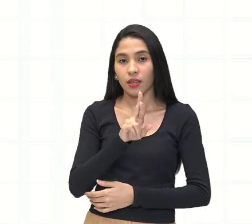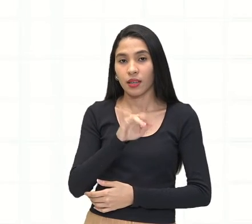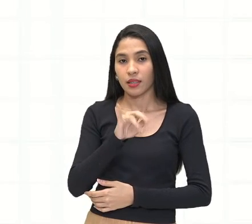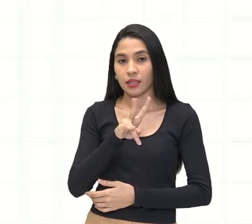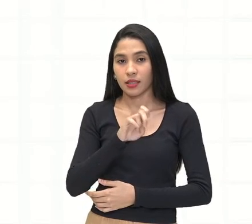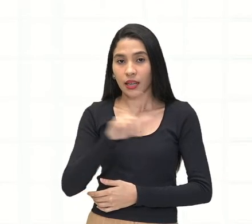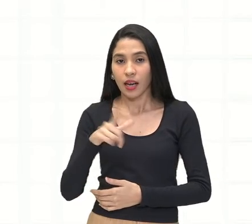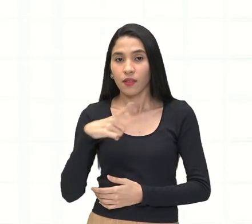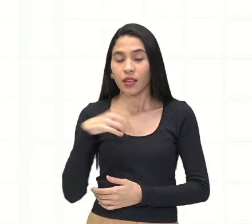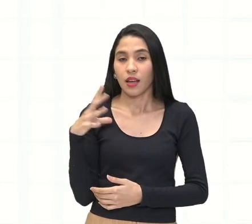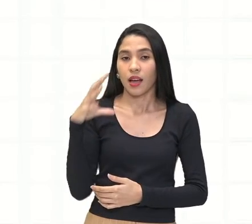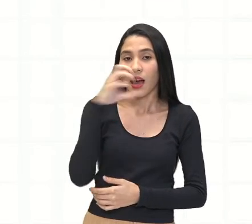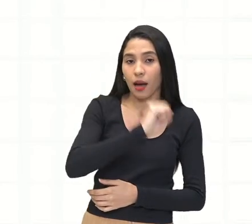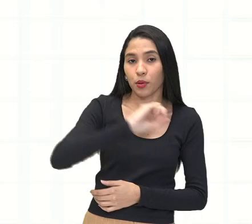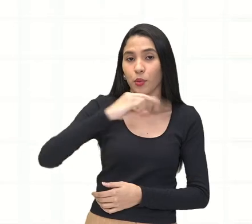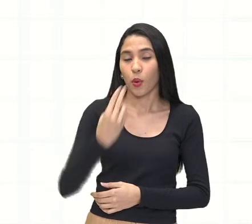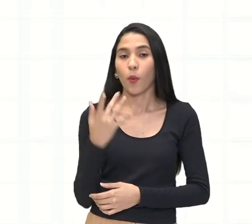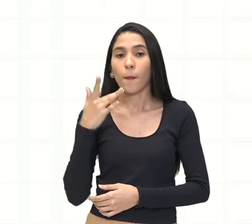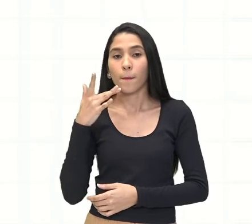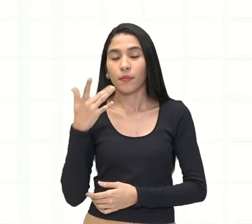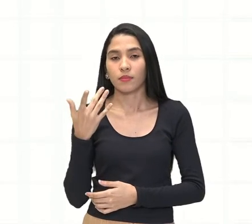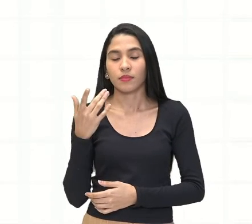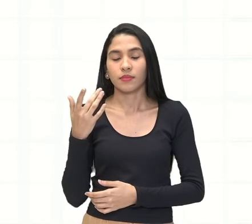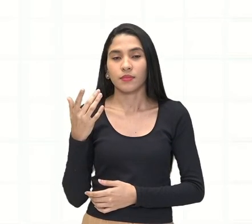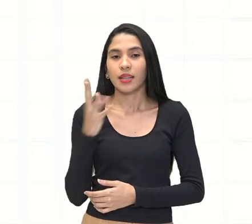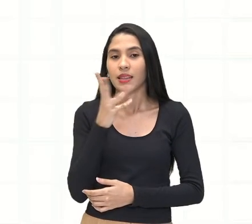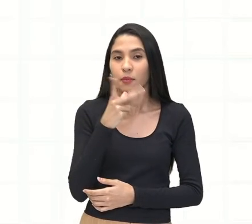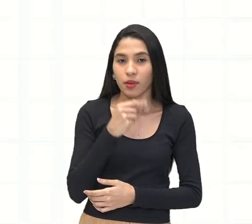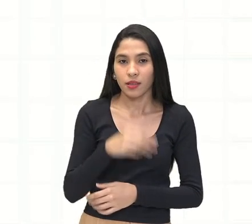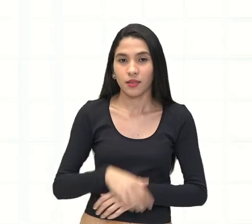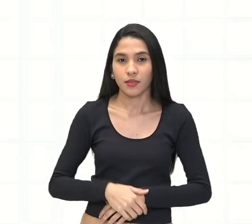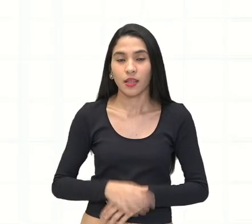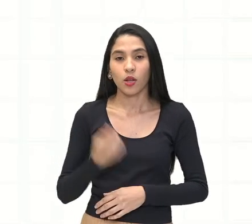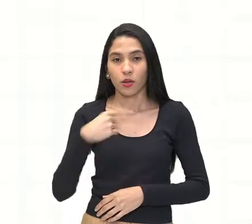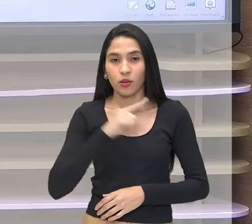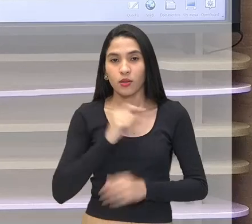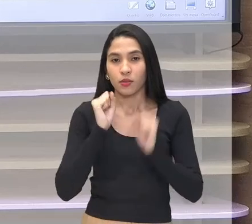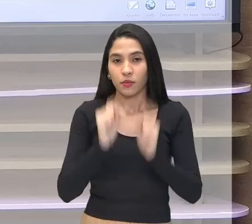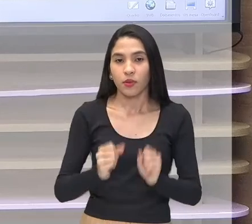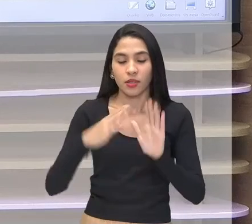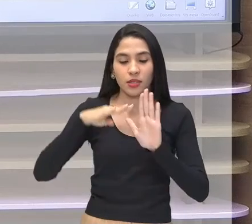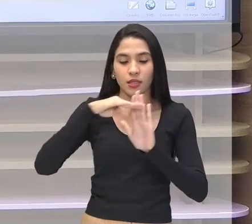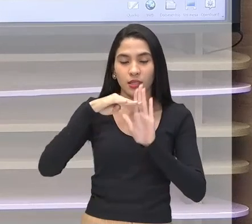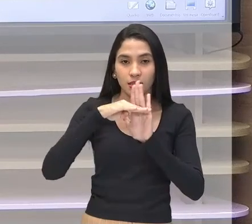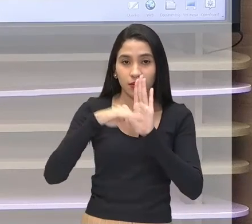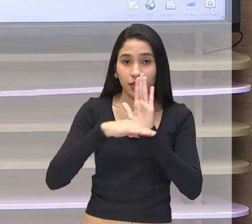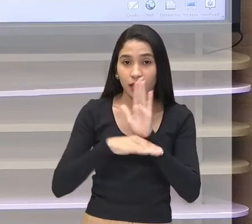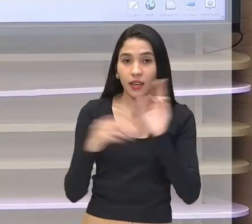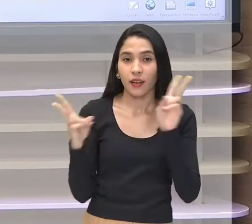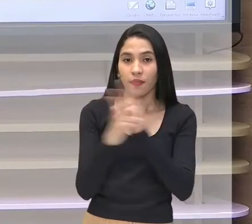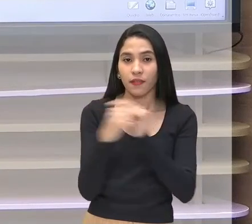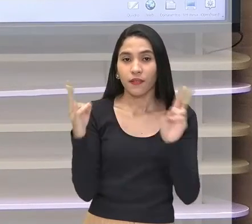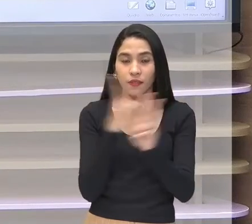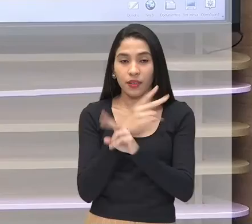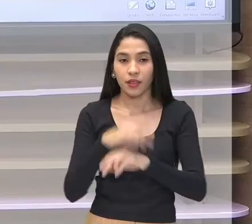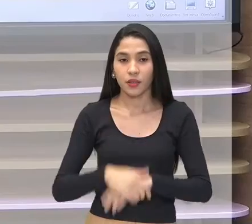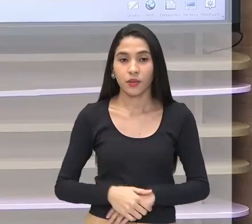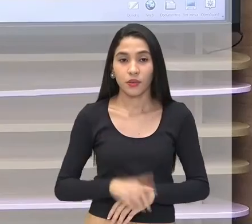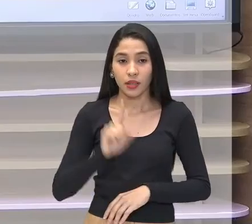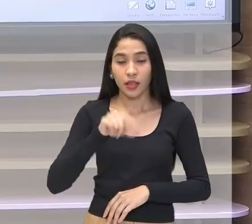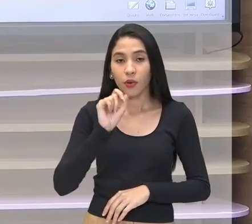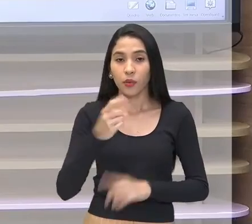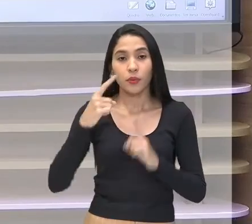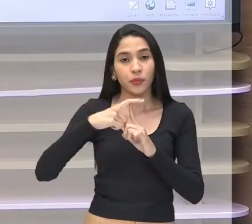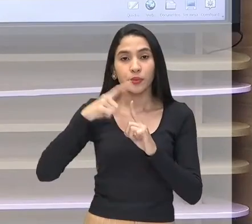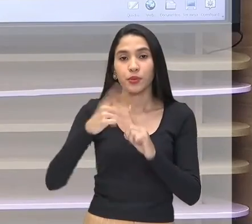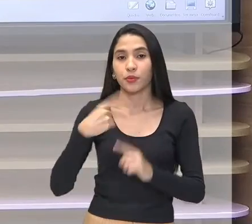com velocidade variada, a gente pode classificar esses ventos, que é uma maneira